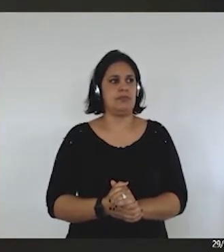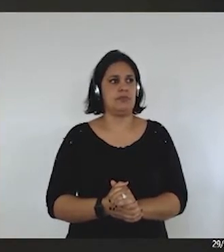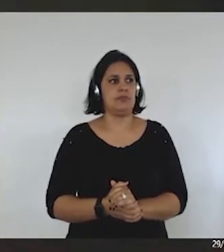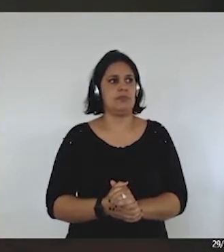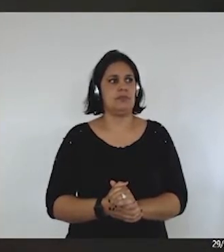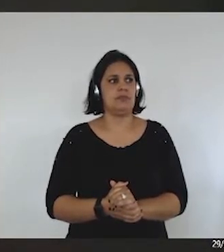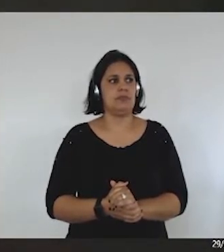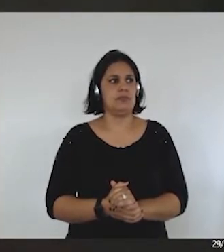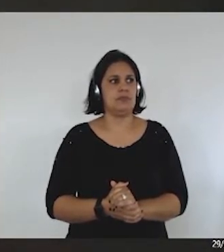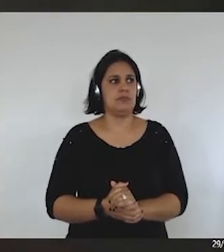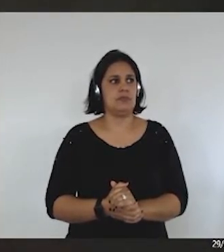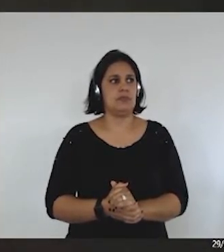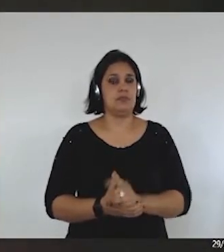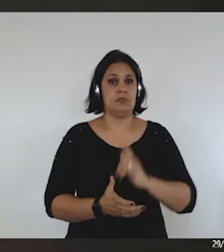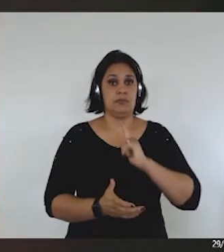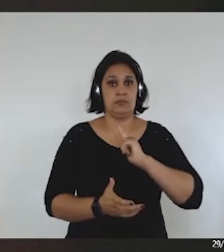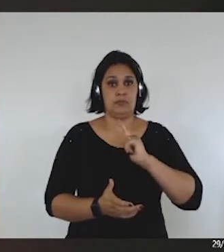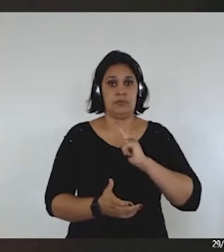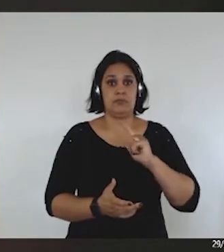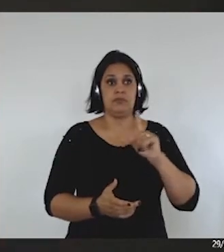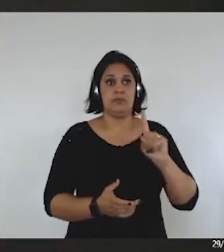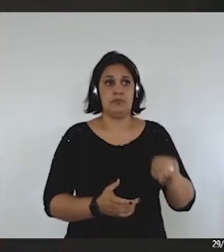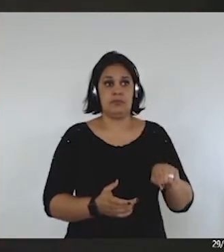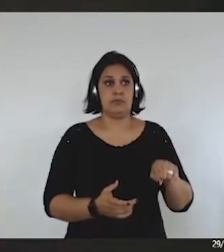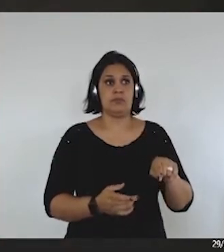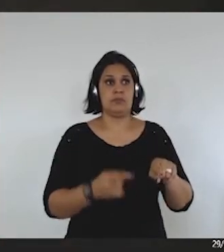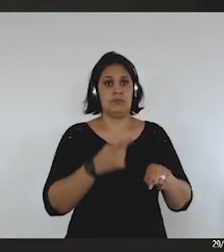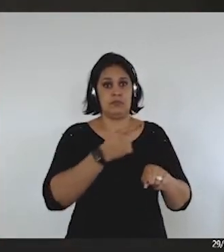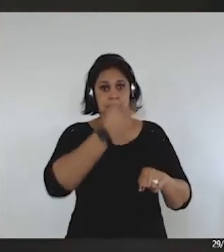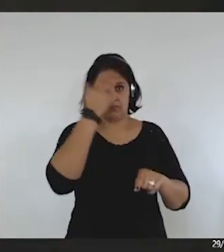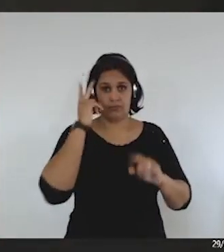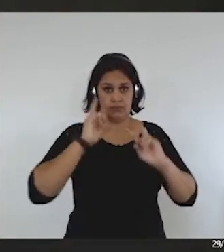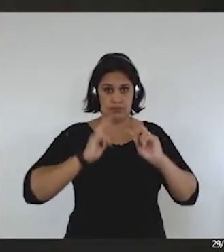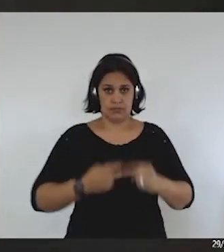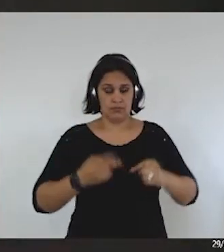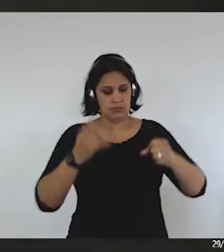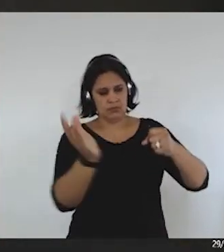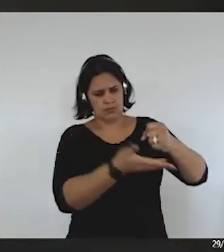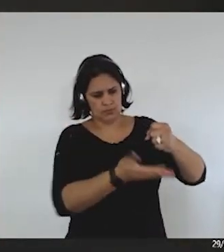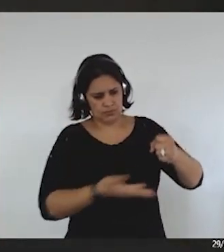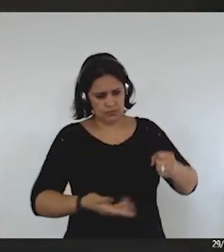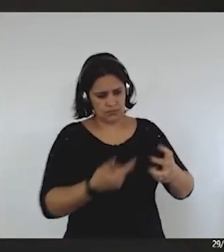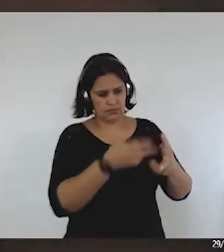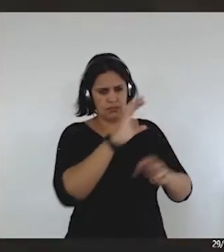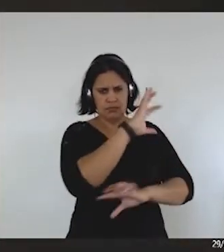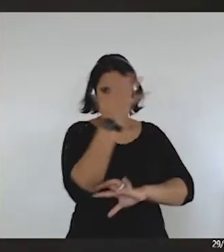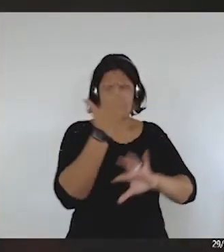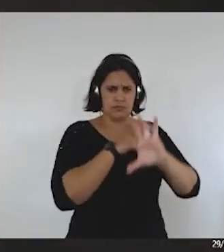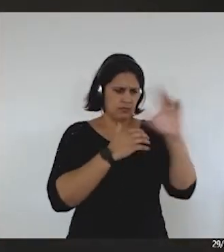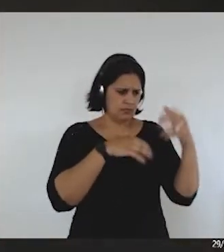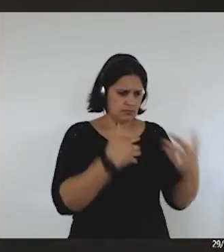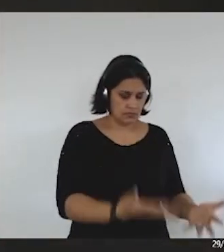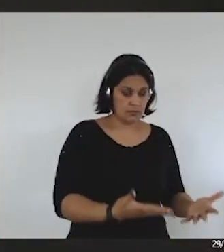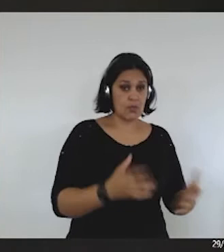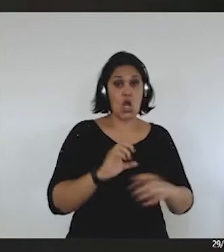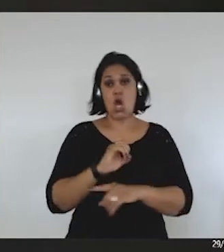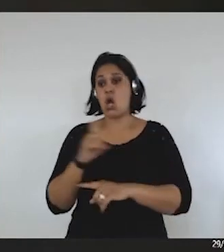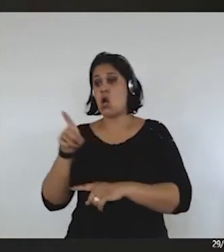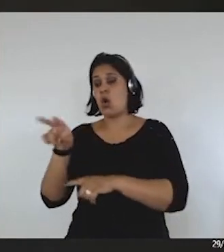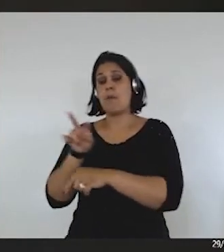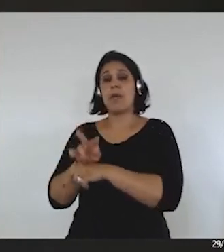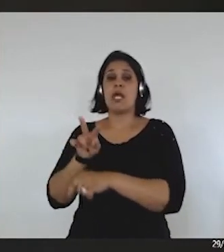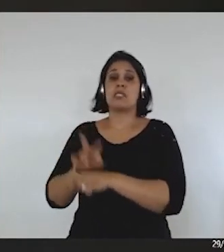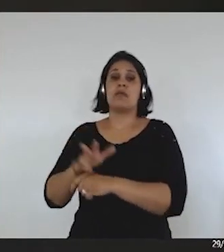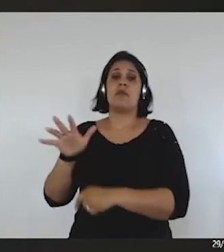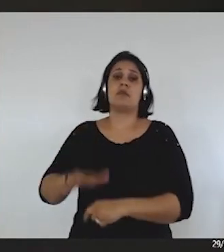entre preservação de espécies selvagens e adoção delas como alimento, enfim, uma